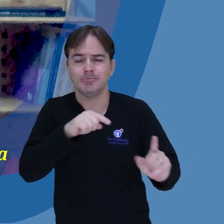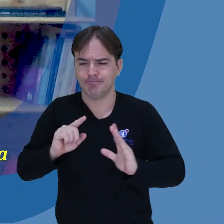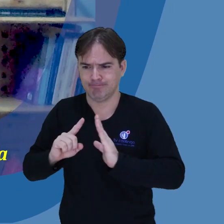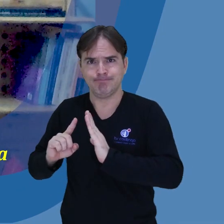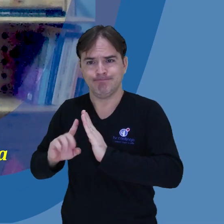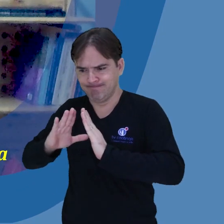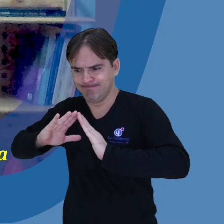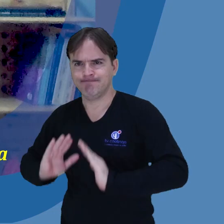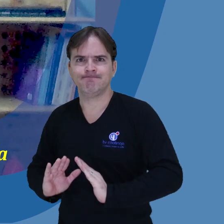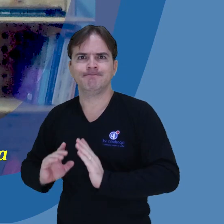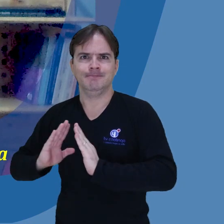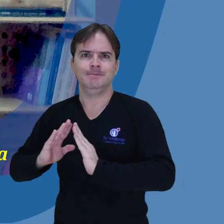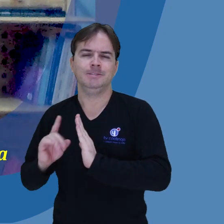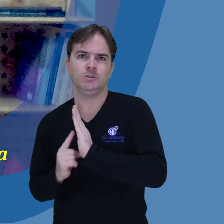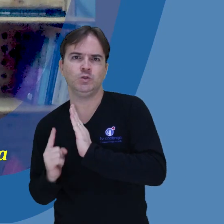medida sanitária